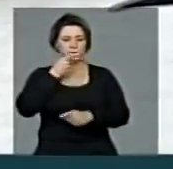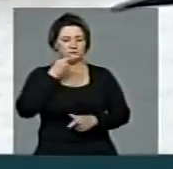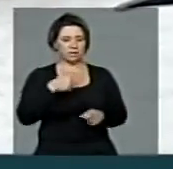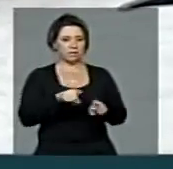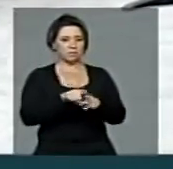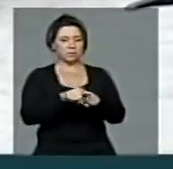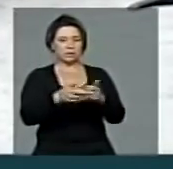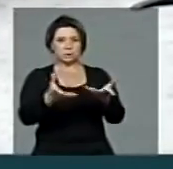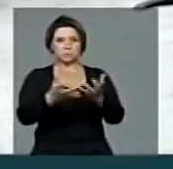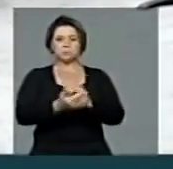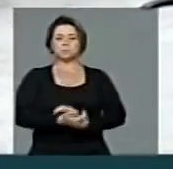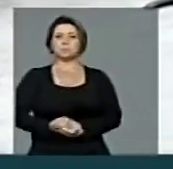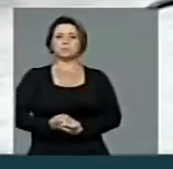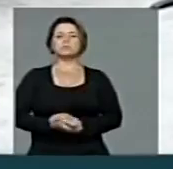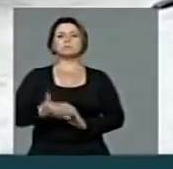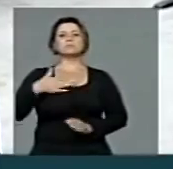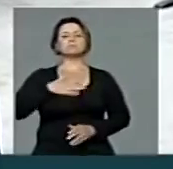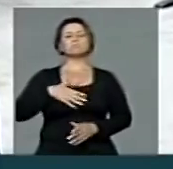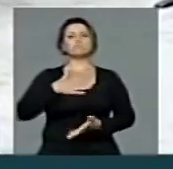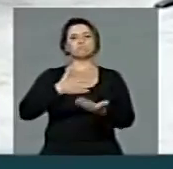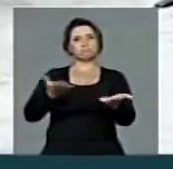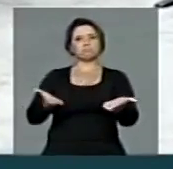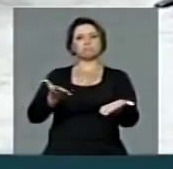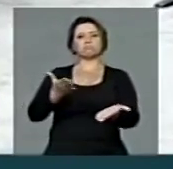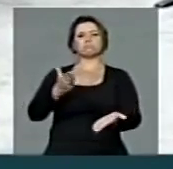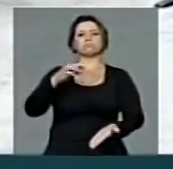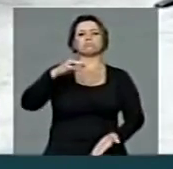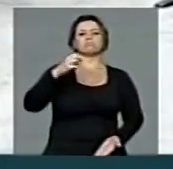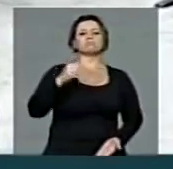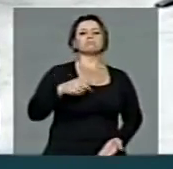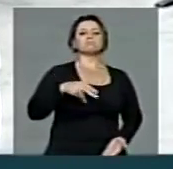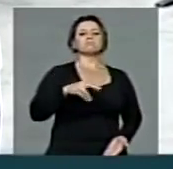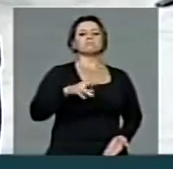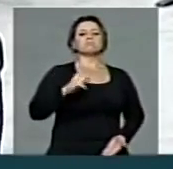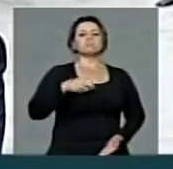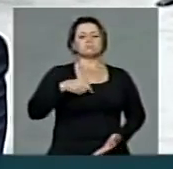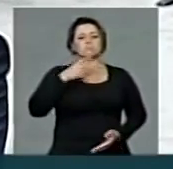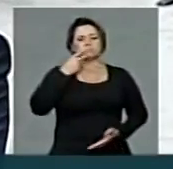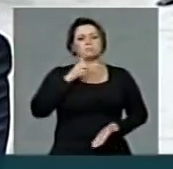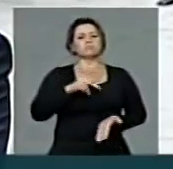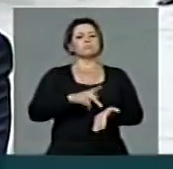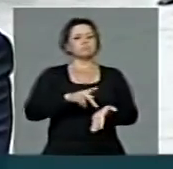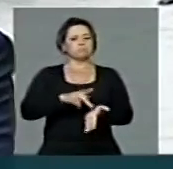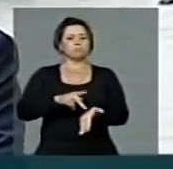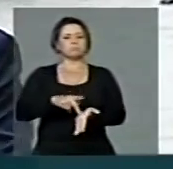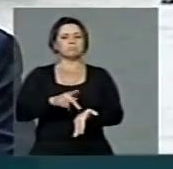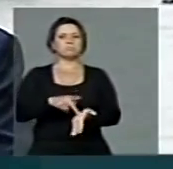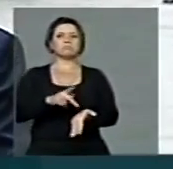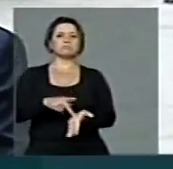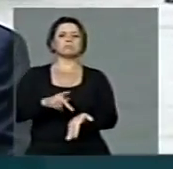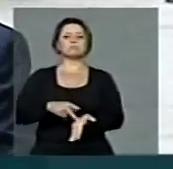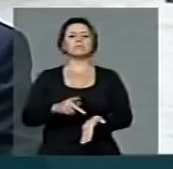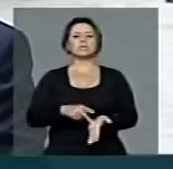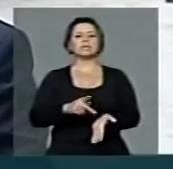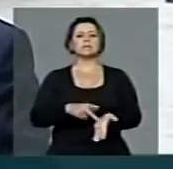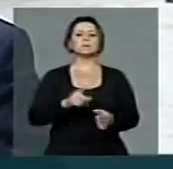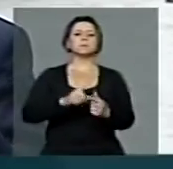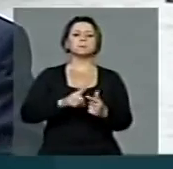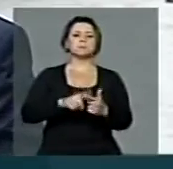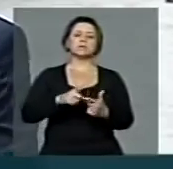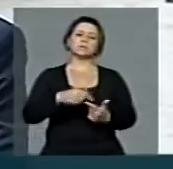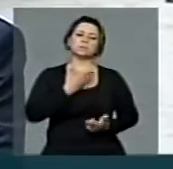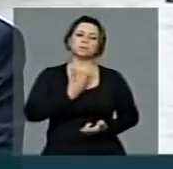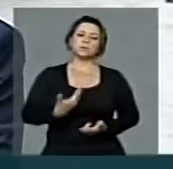prazer, deputado Amaury Teixeira. Mesmo reconhecendo que o governo Lula e o governo da presidenta Dilma